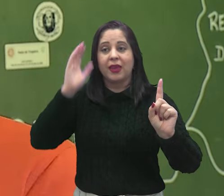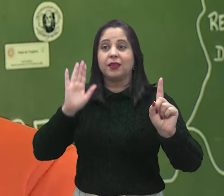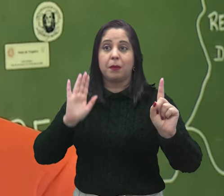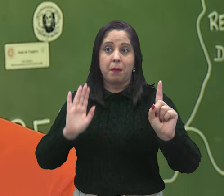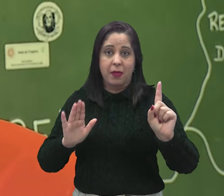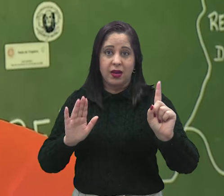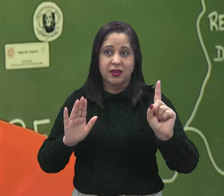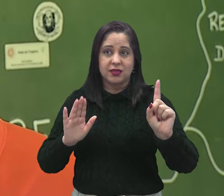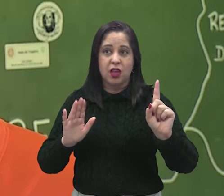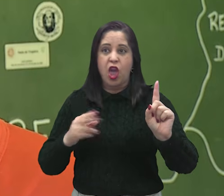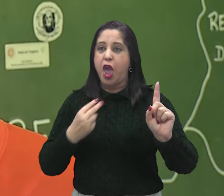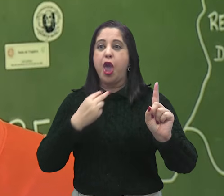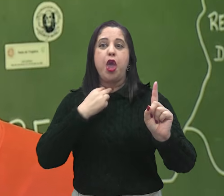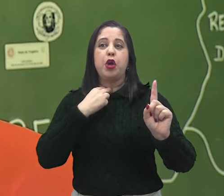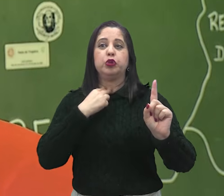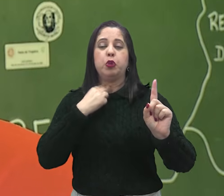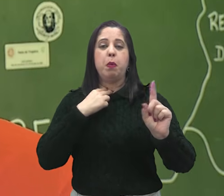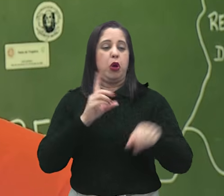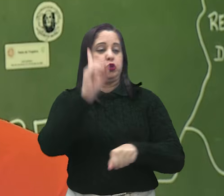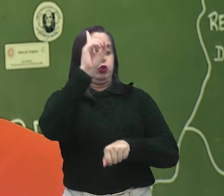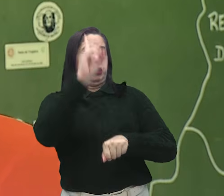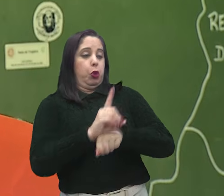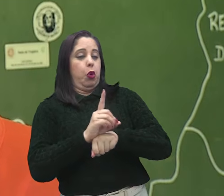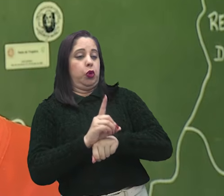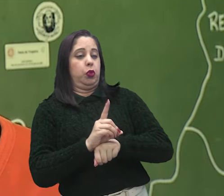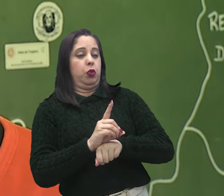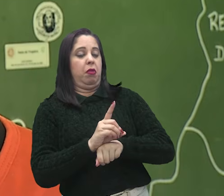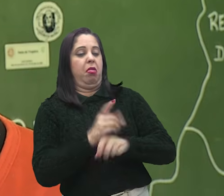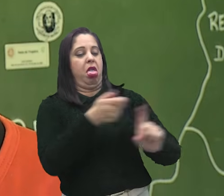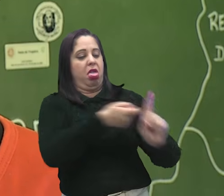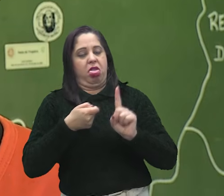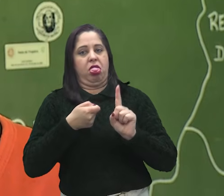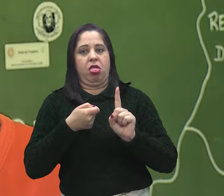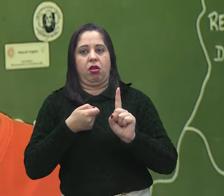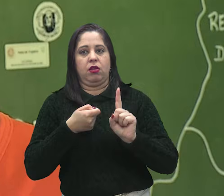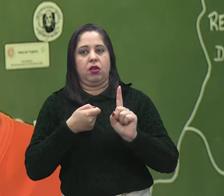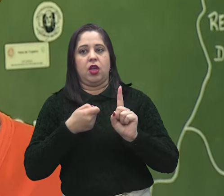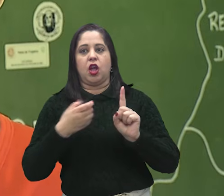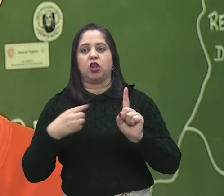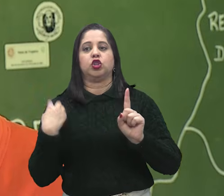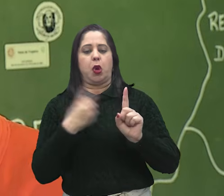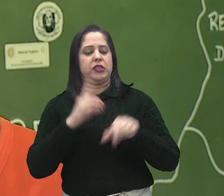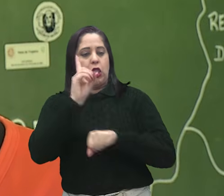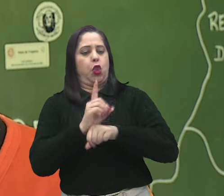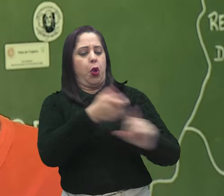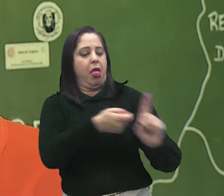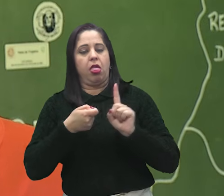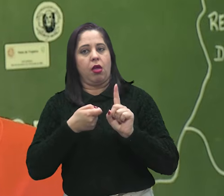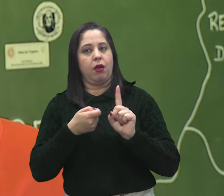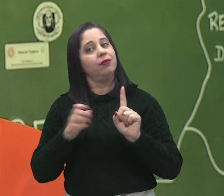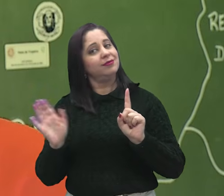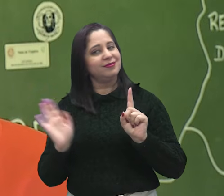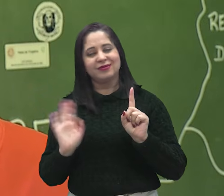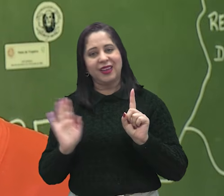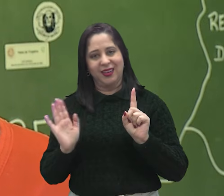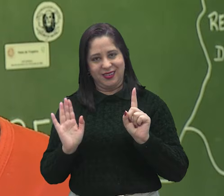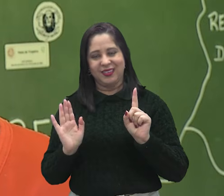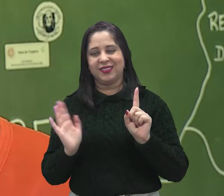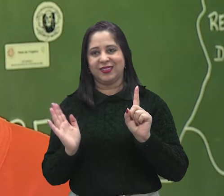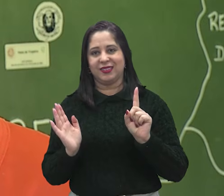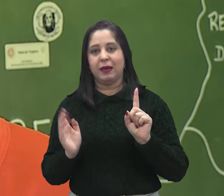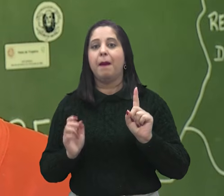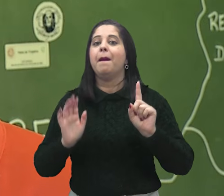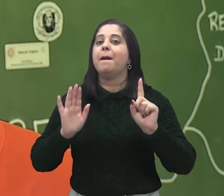uma pessoa, né? Nem literalmente, nem no sentido do acervo de um museu, né? Você não vai botar